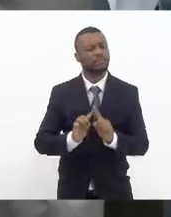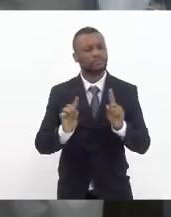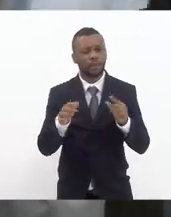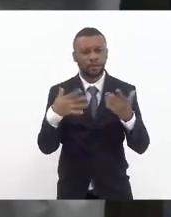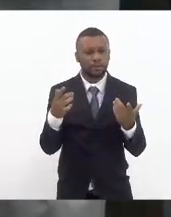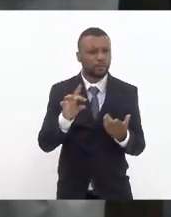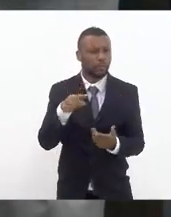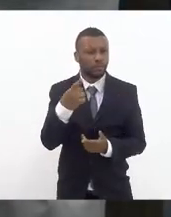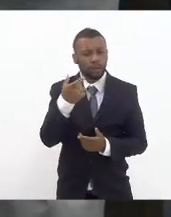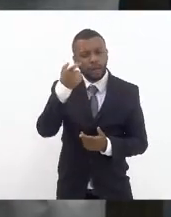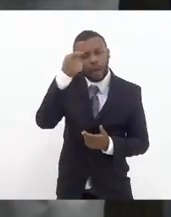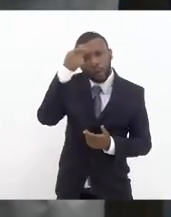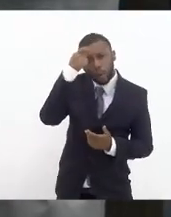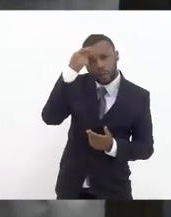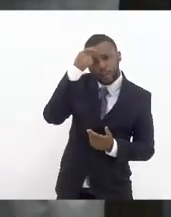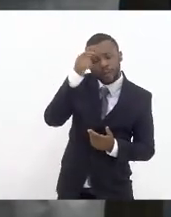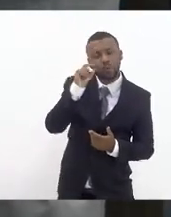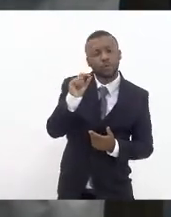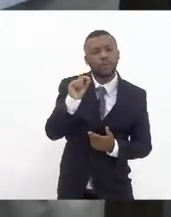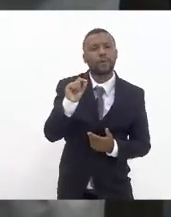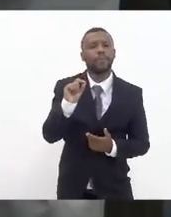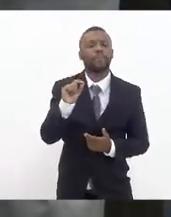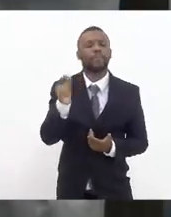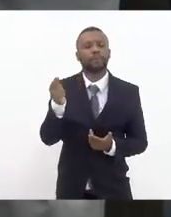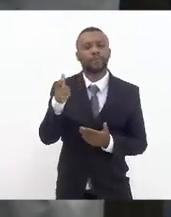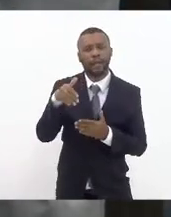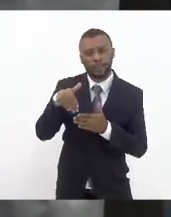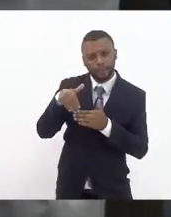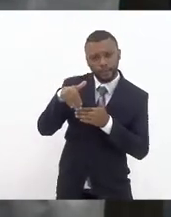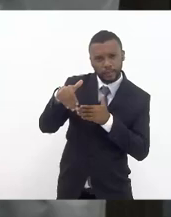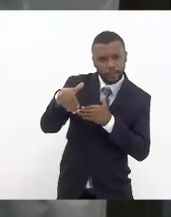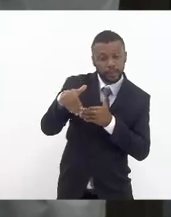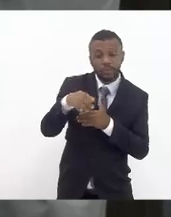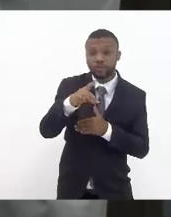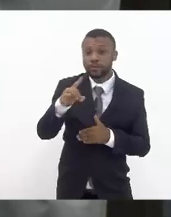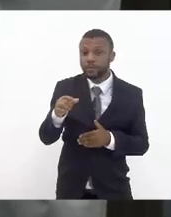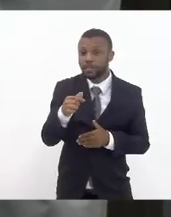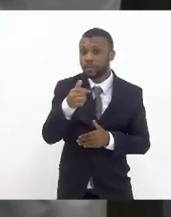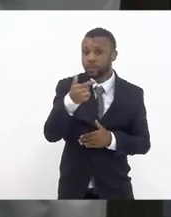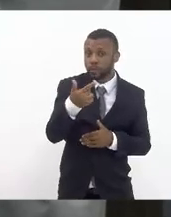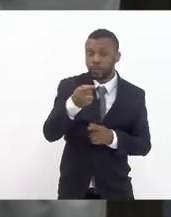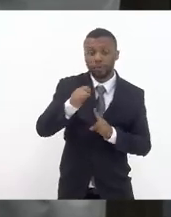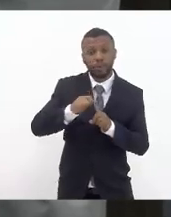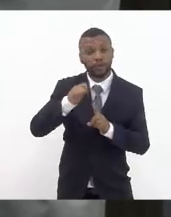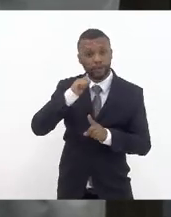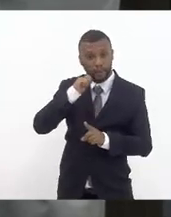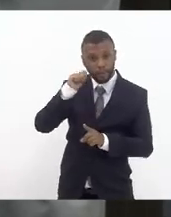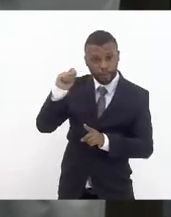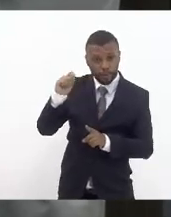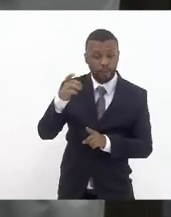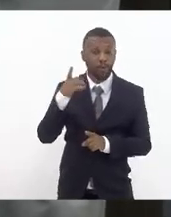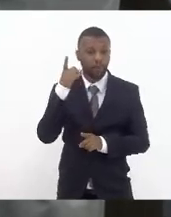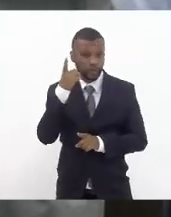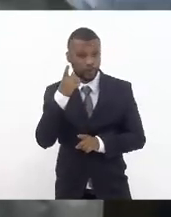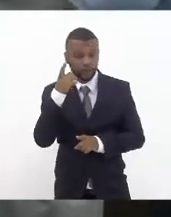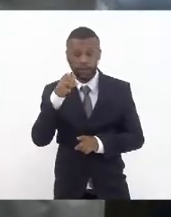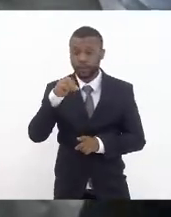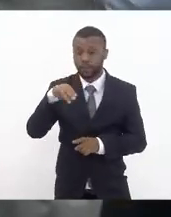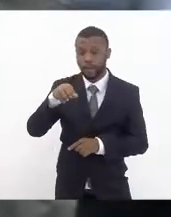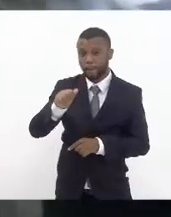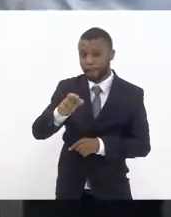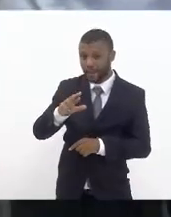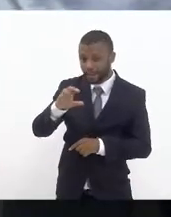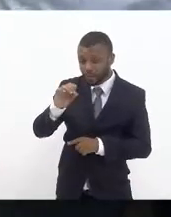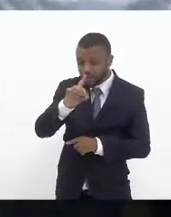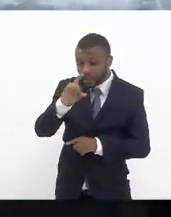senhor presidente, a partir de 2 de abril, deputado Márcio Canella, 2